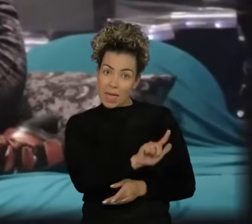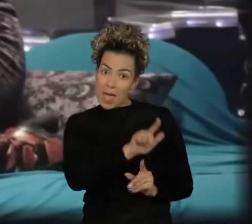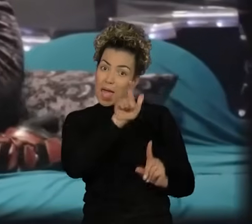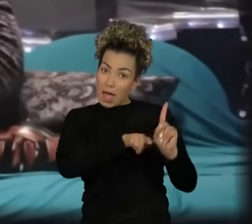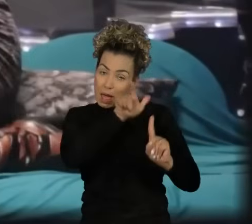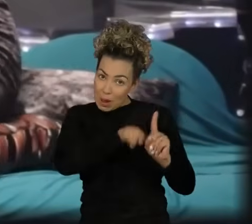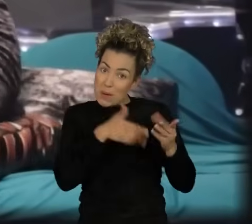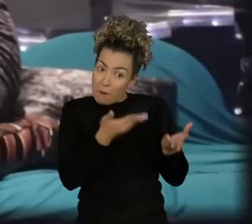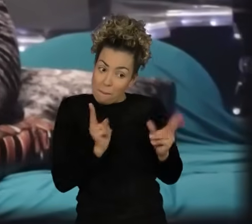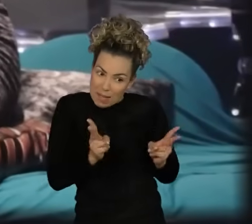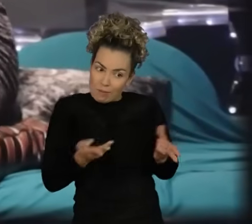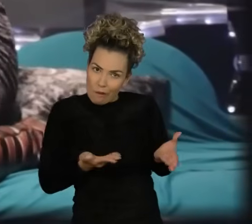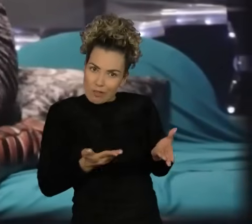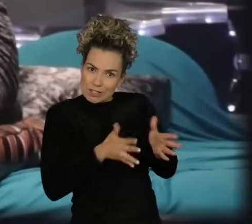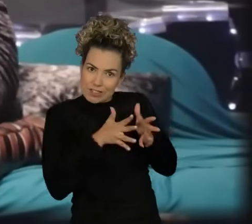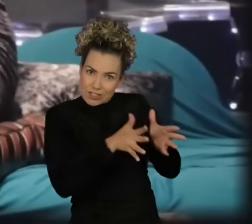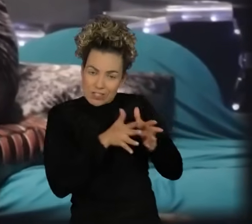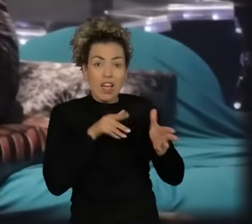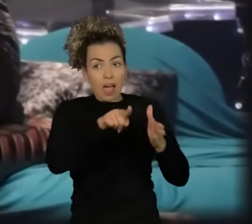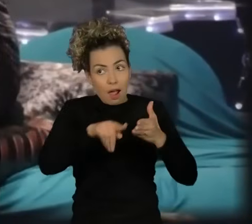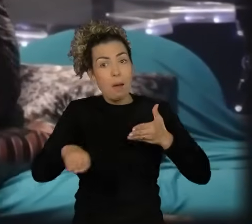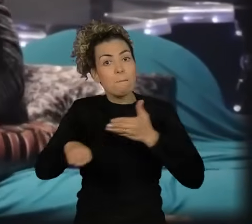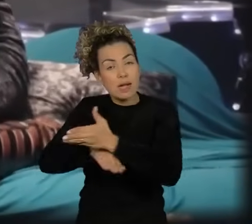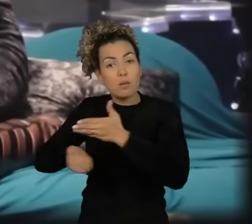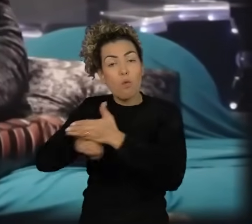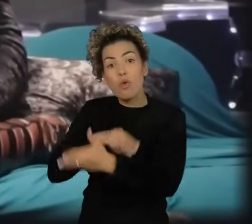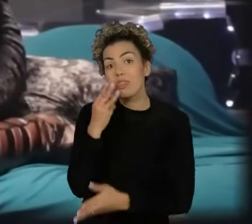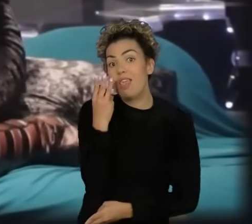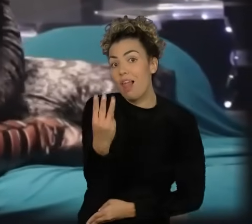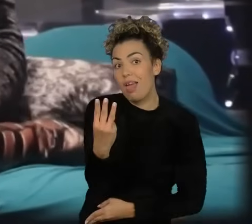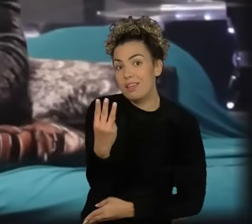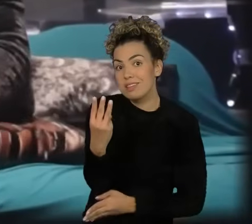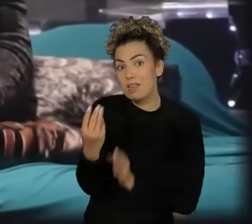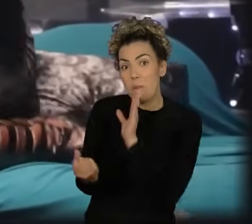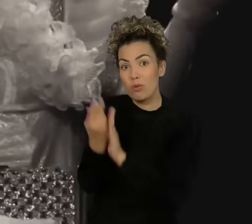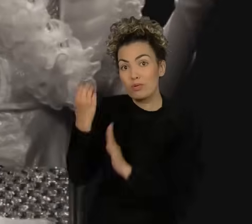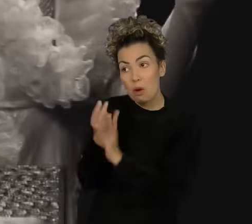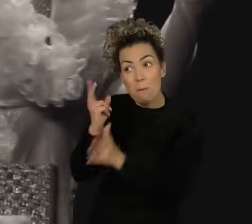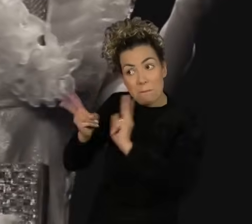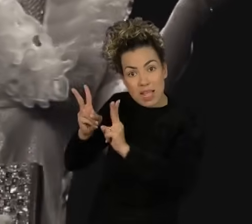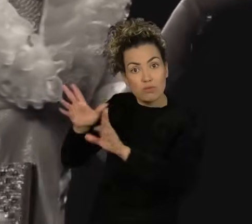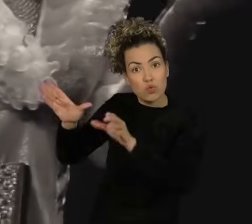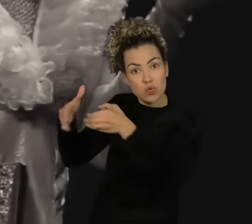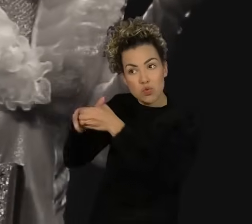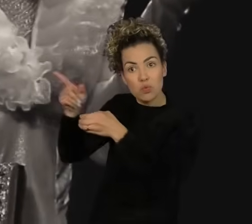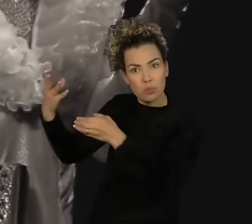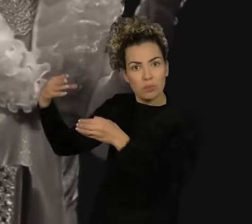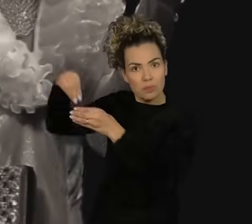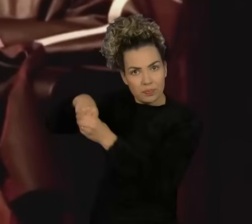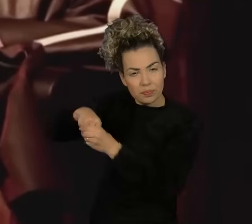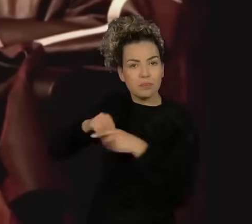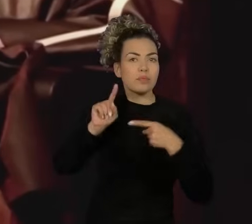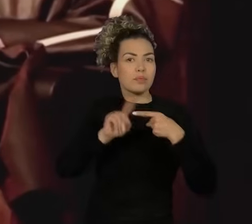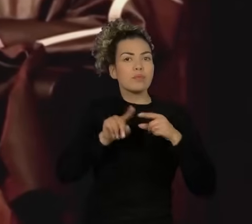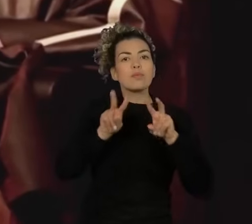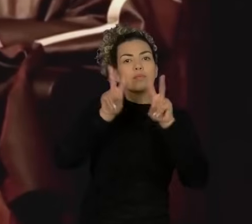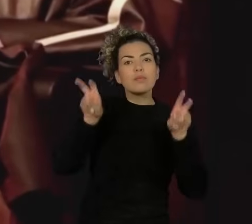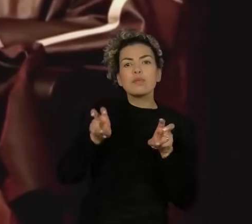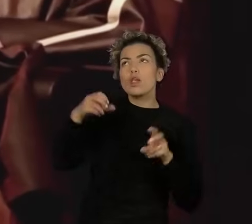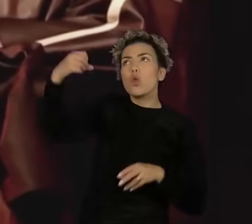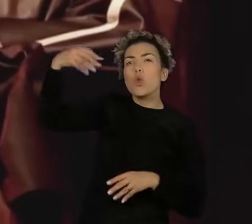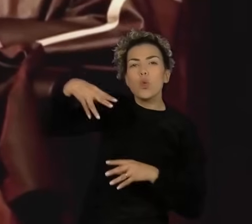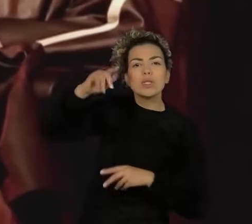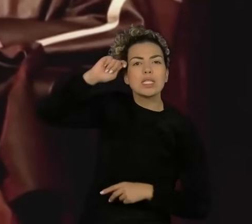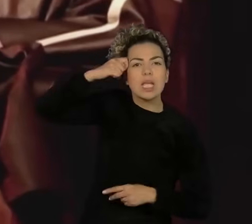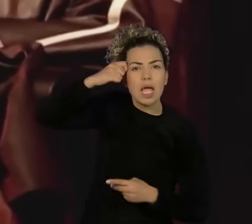convidada de hoje, atuou em 3 produções do Pessoal do Faroeste. Luz Negra, Homem Não Entra